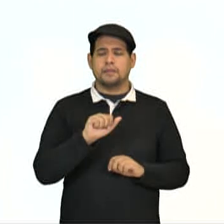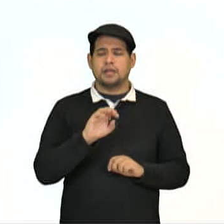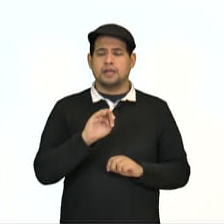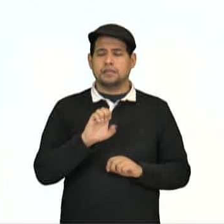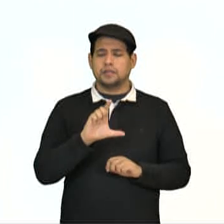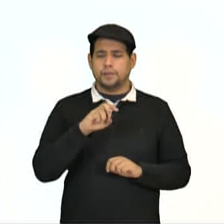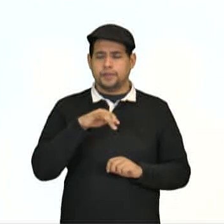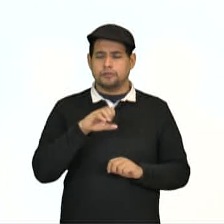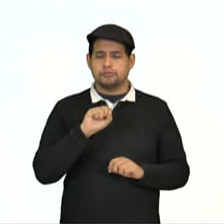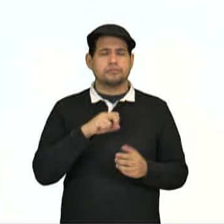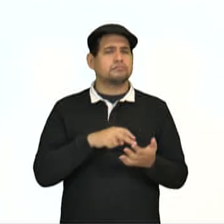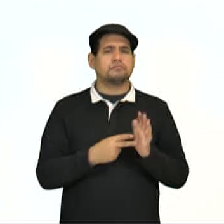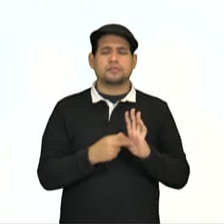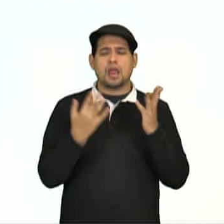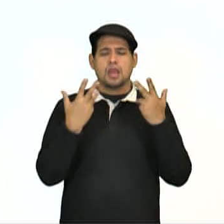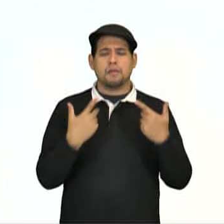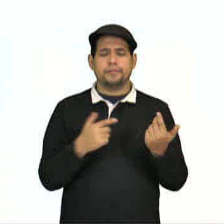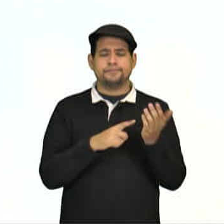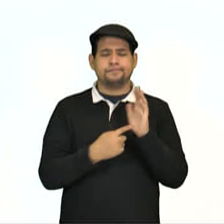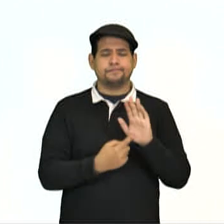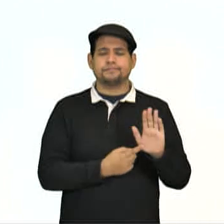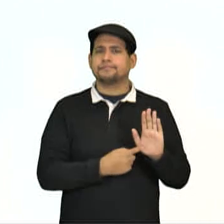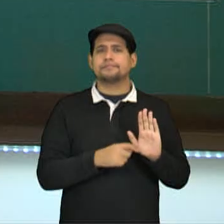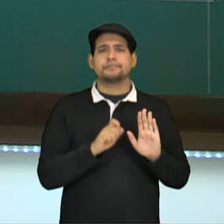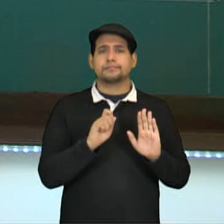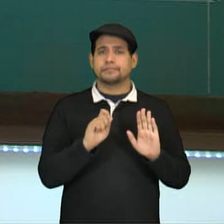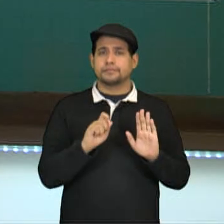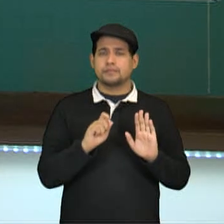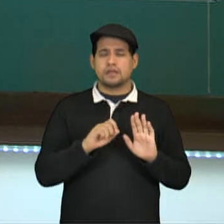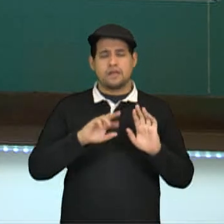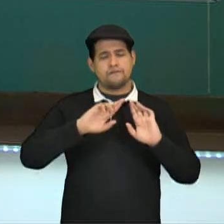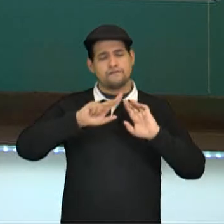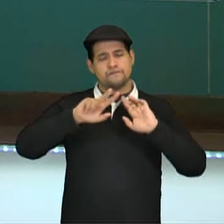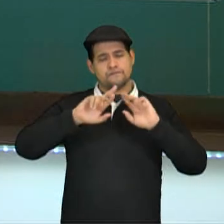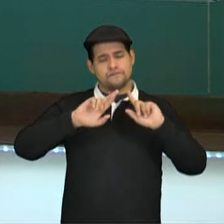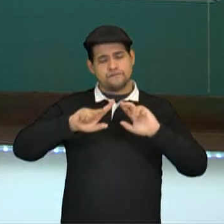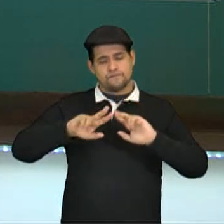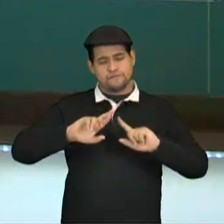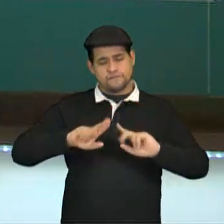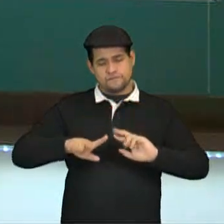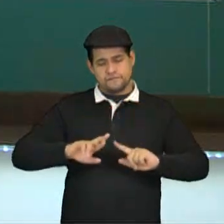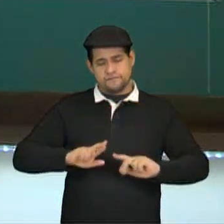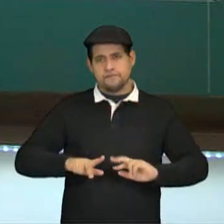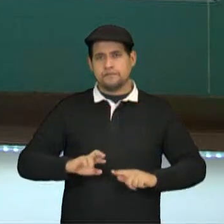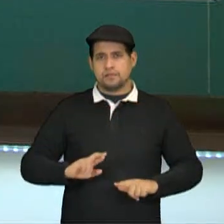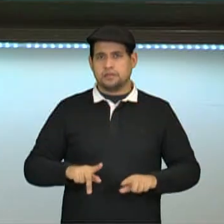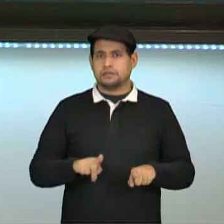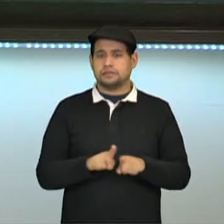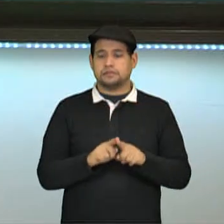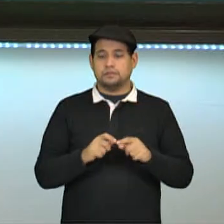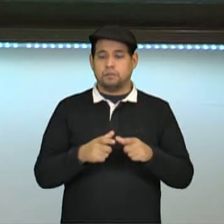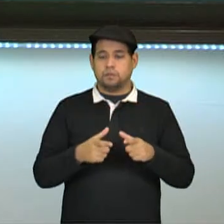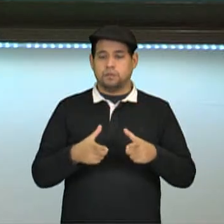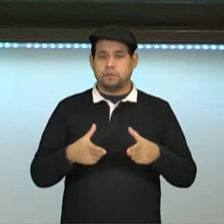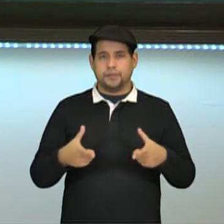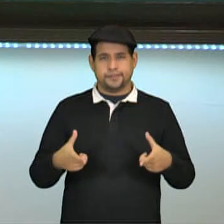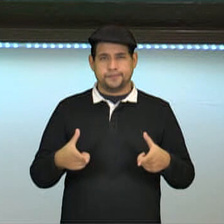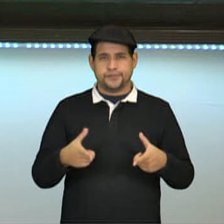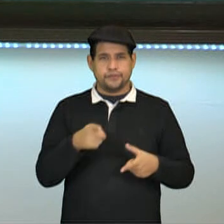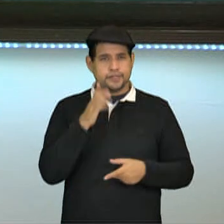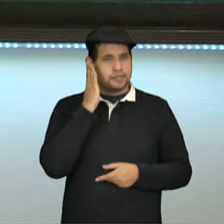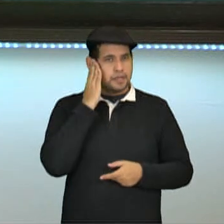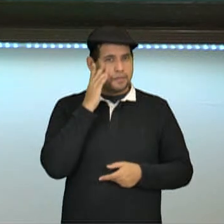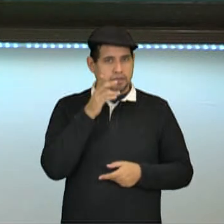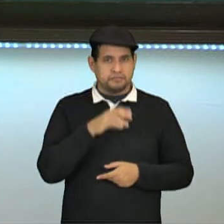são animais que podem apresentar uma variedade também no tamanho do seu corpo. Sabia